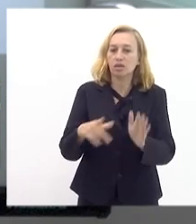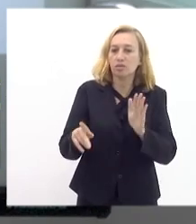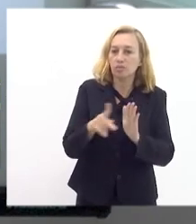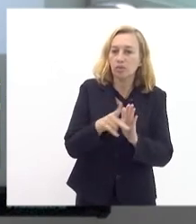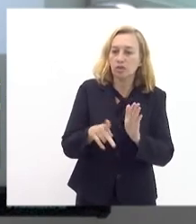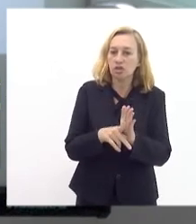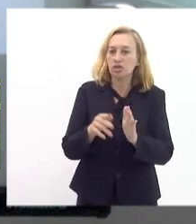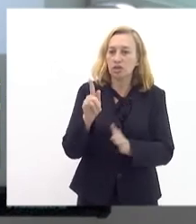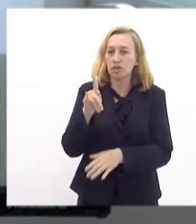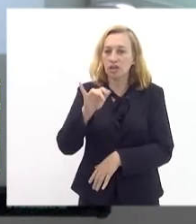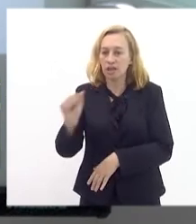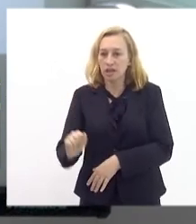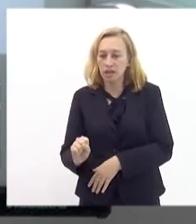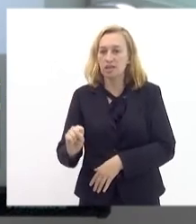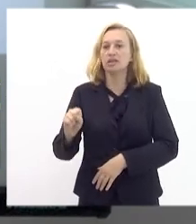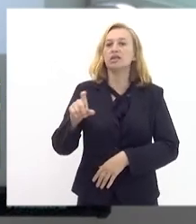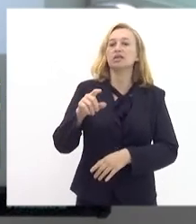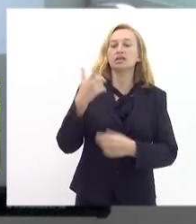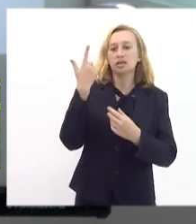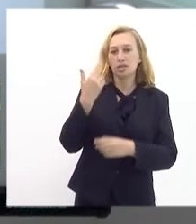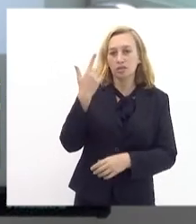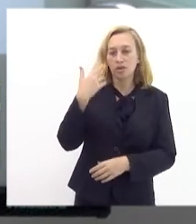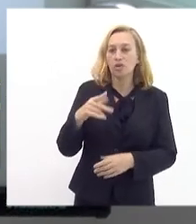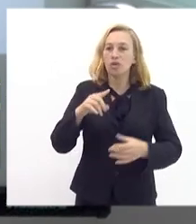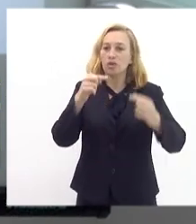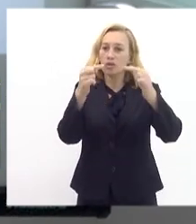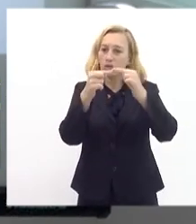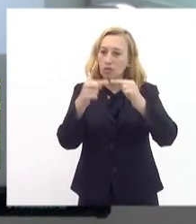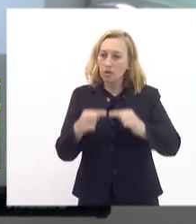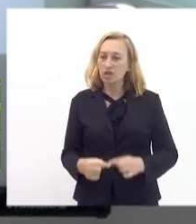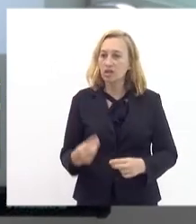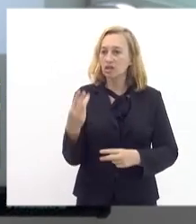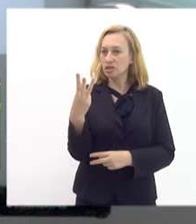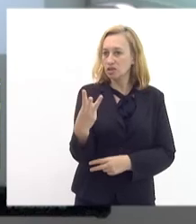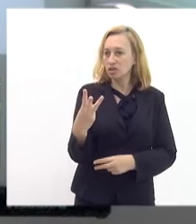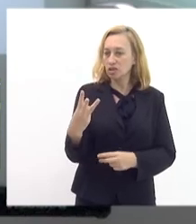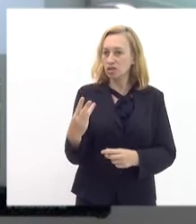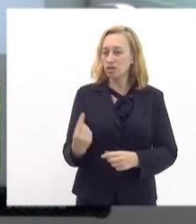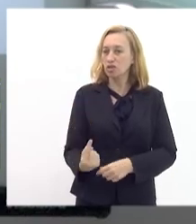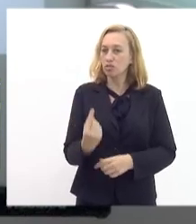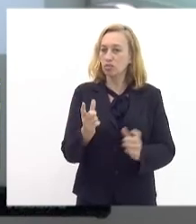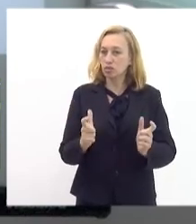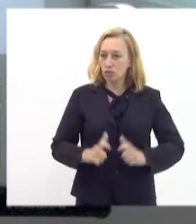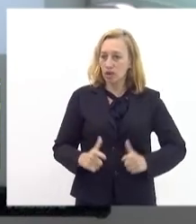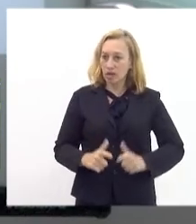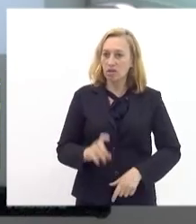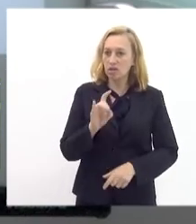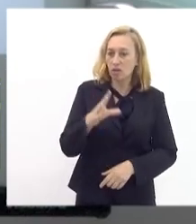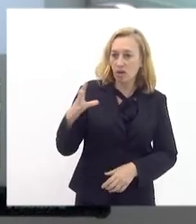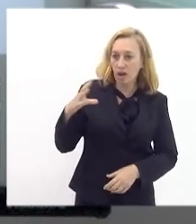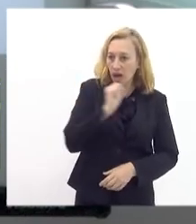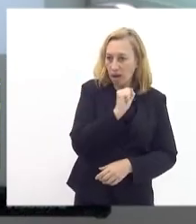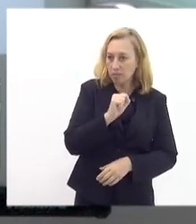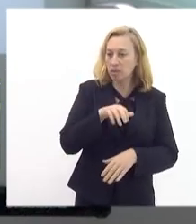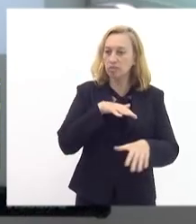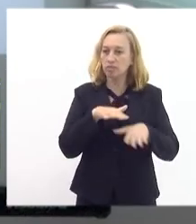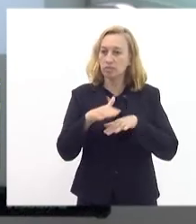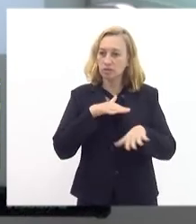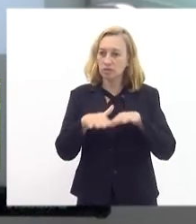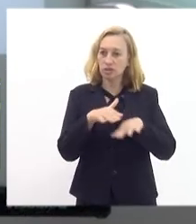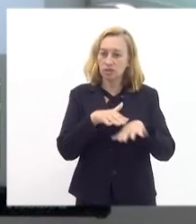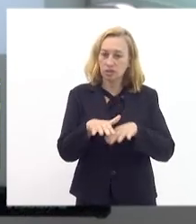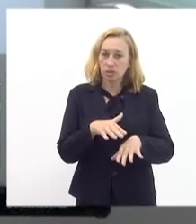de gás natural nós combinamos esses três conceitos e humanidade que permite a rápida mobilização